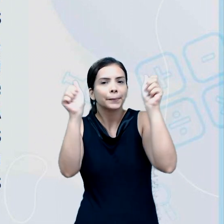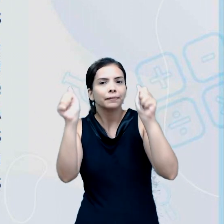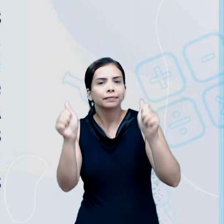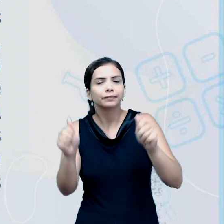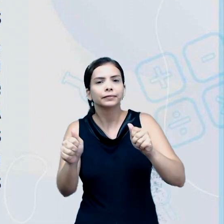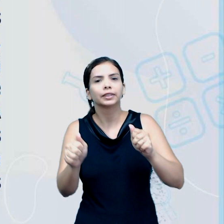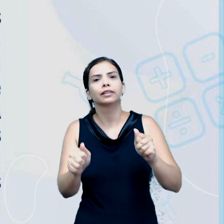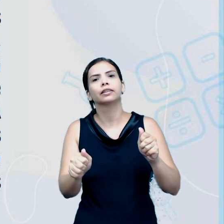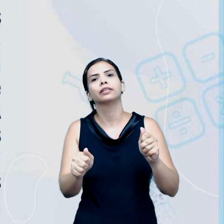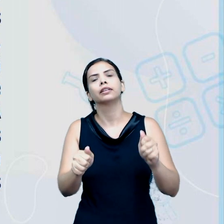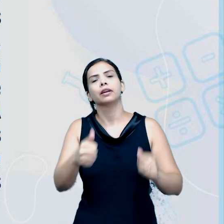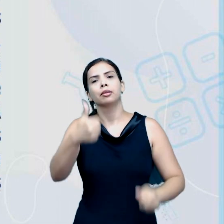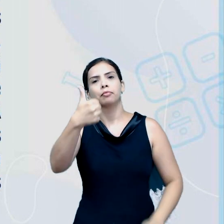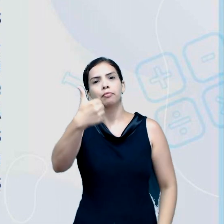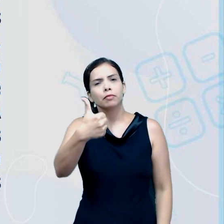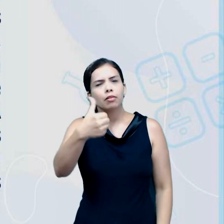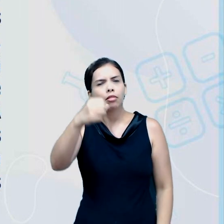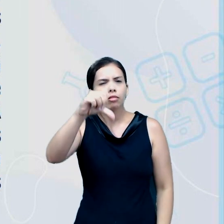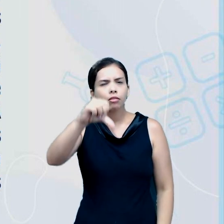1960/1970